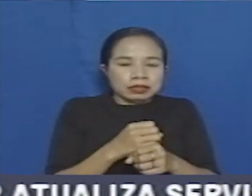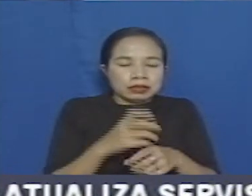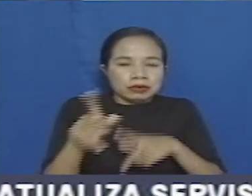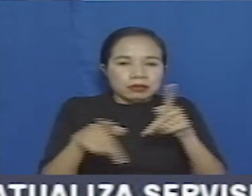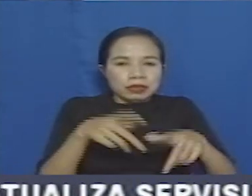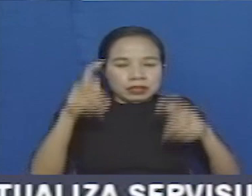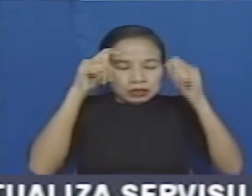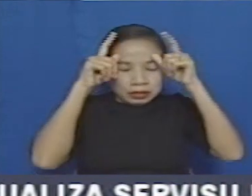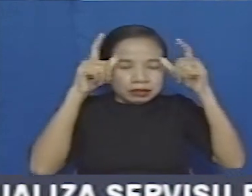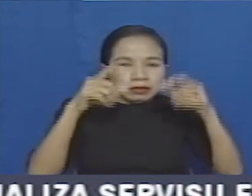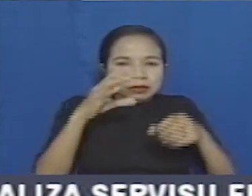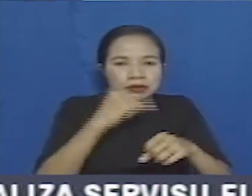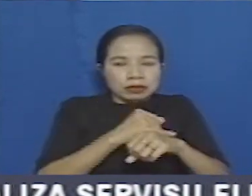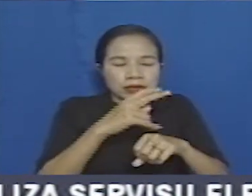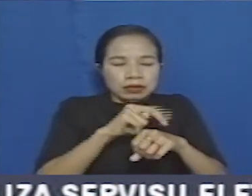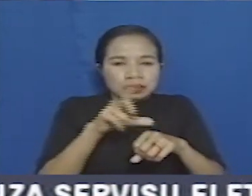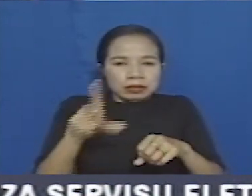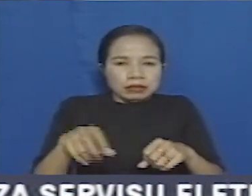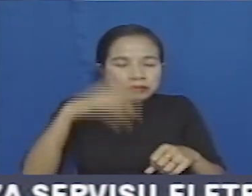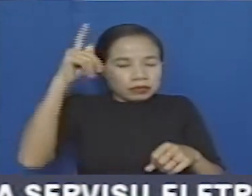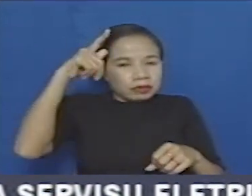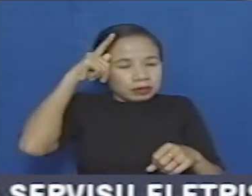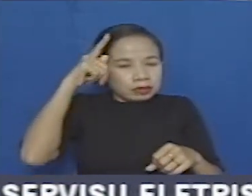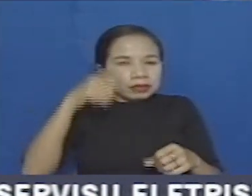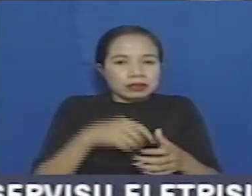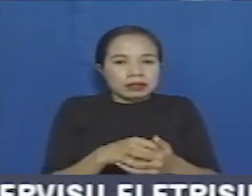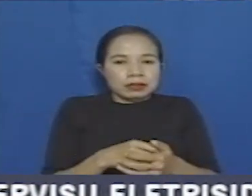comunidade Timor-Leste no internacional para a política